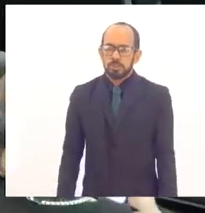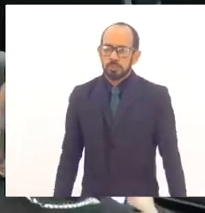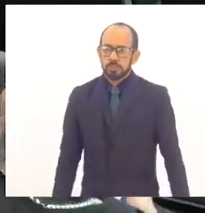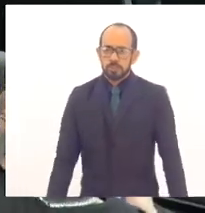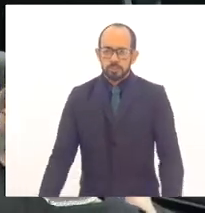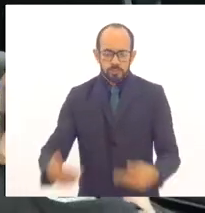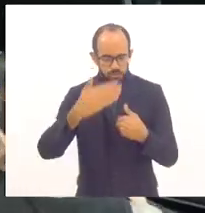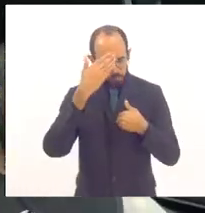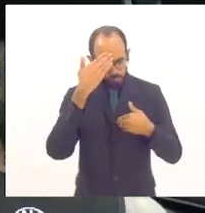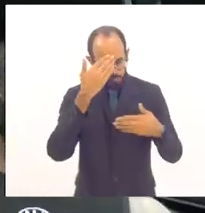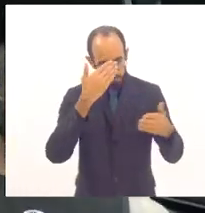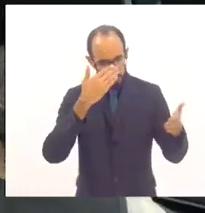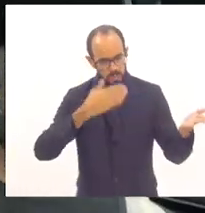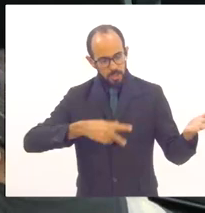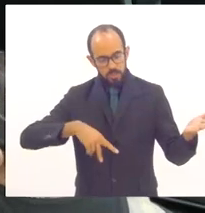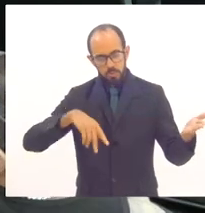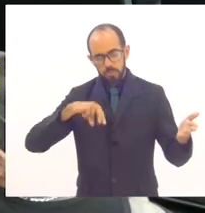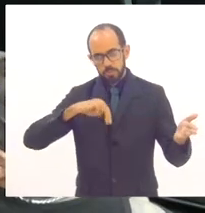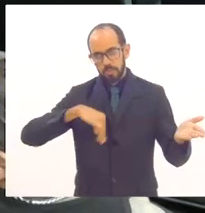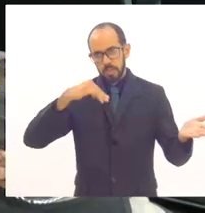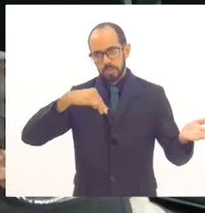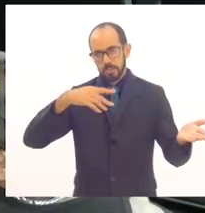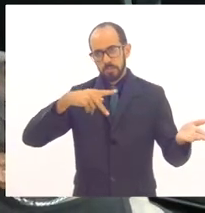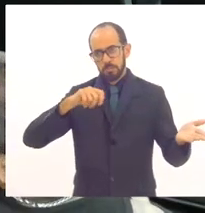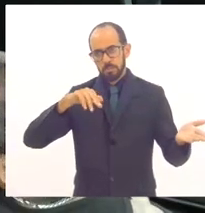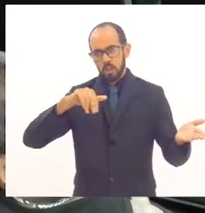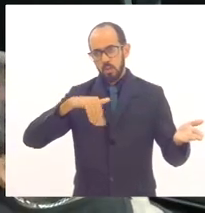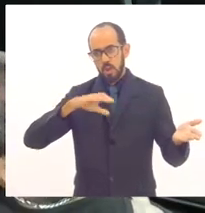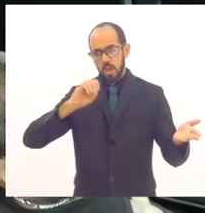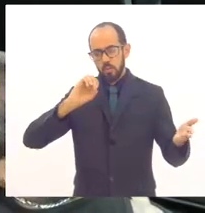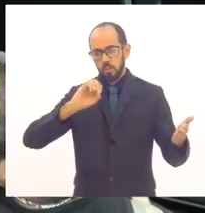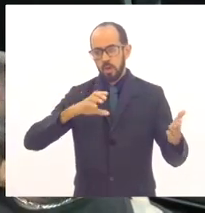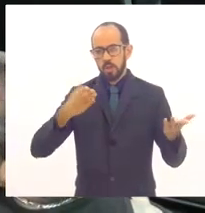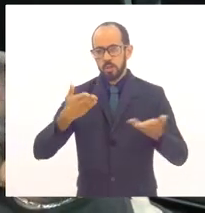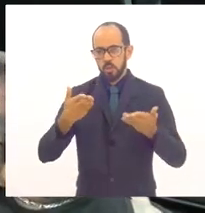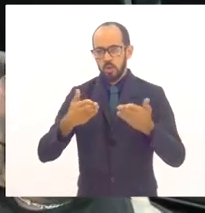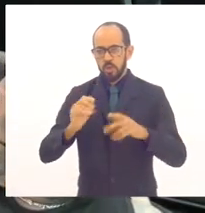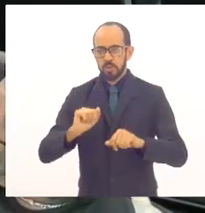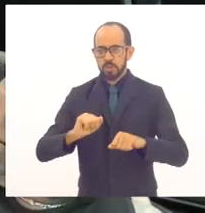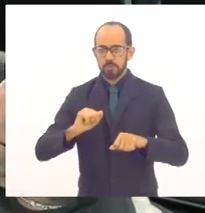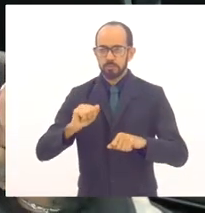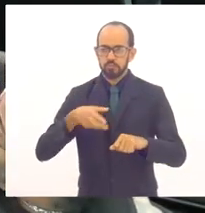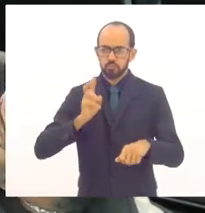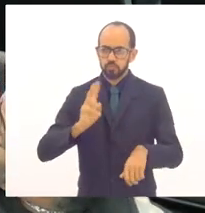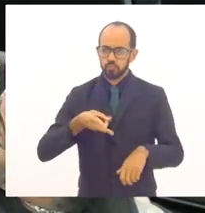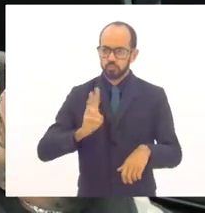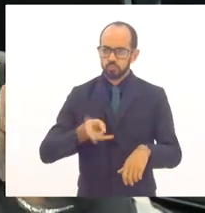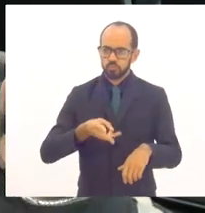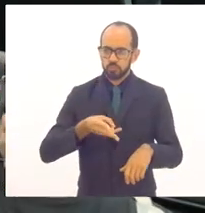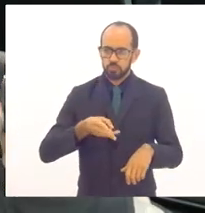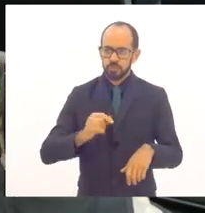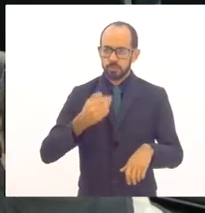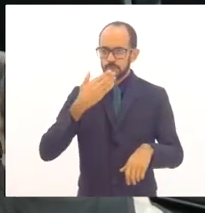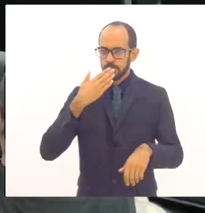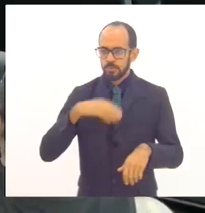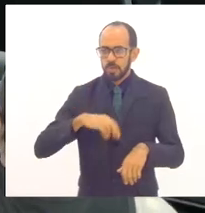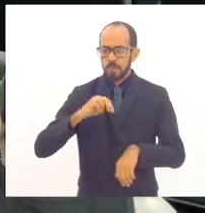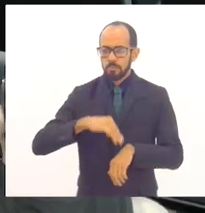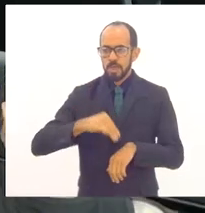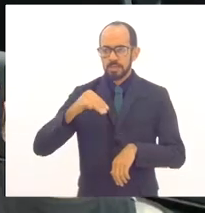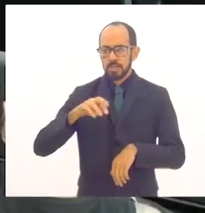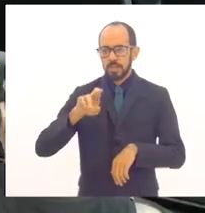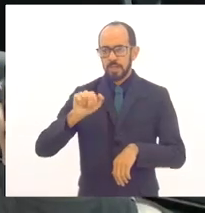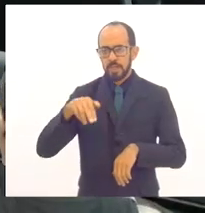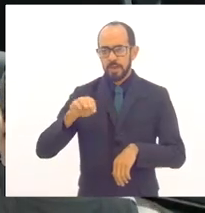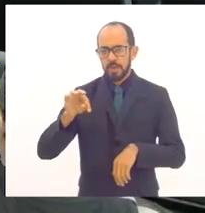Obrigado você, mestre Paulão Kikongo. Vamos, então, da sequência. Eu chamo a mestra Renatinha,